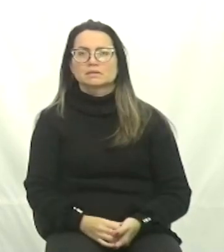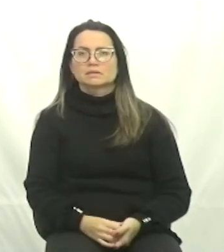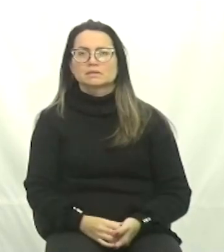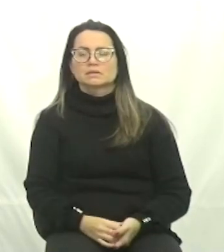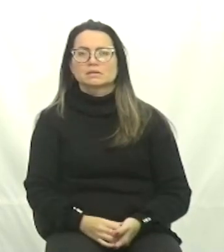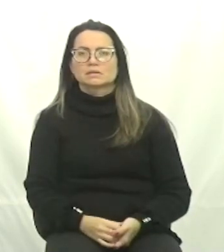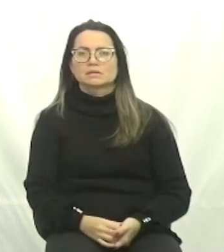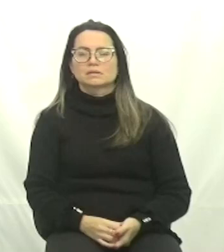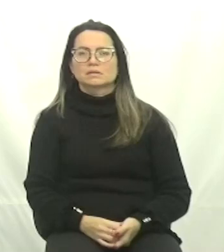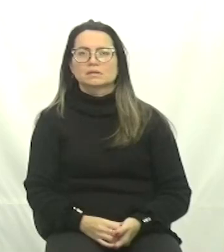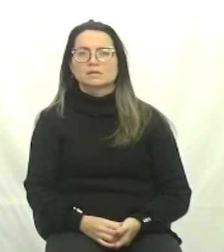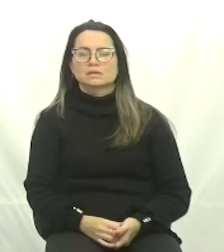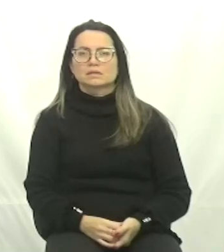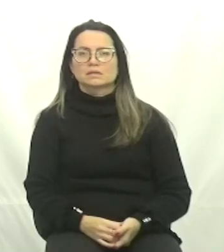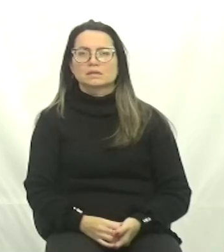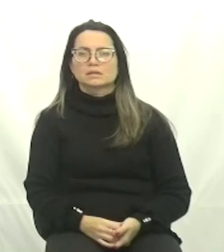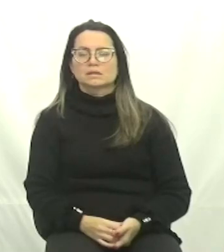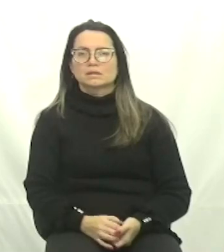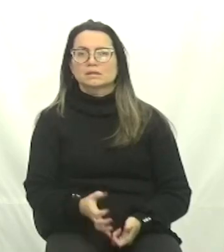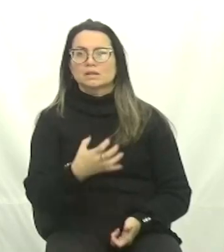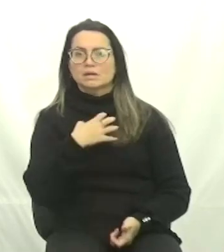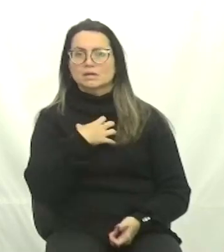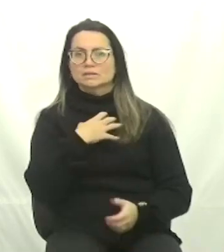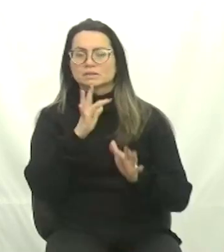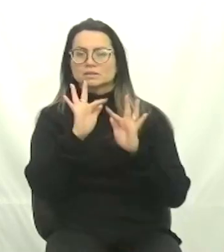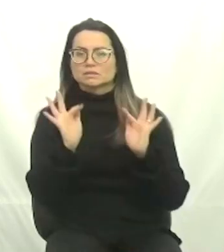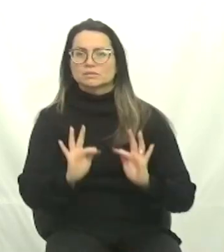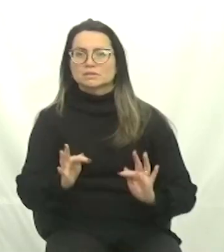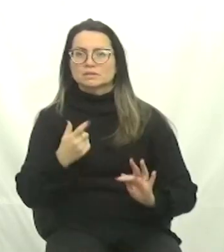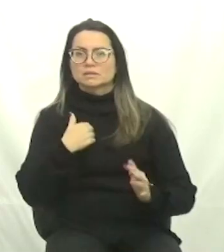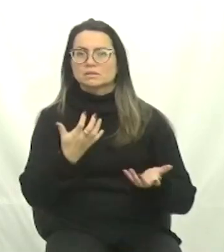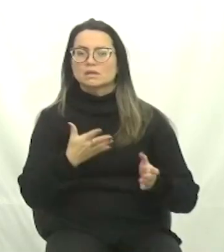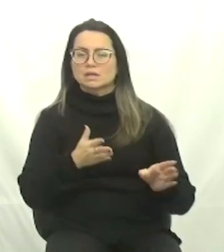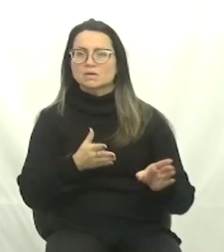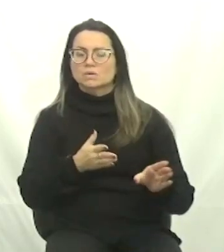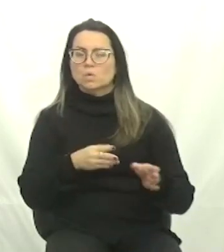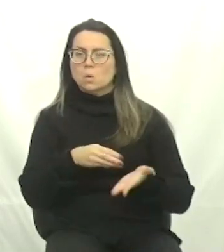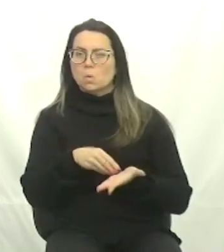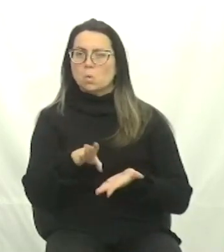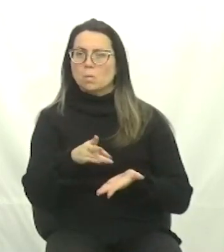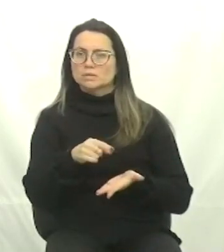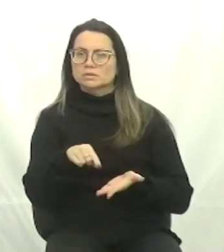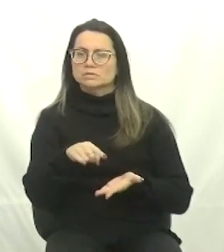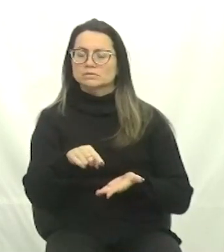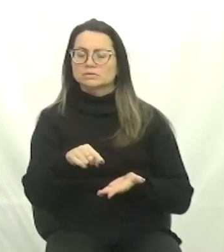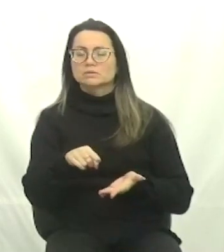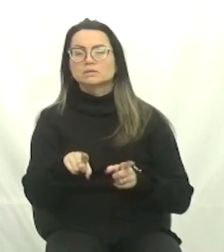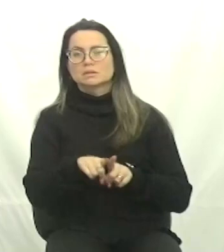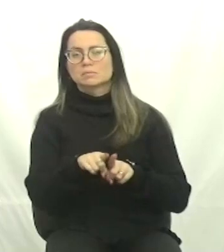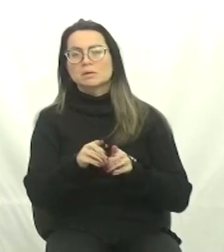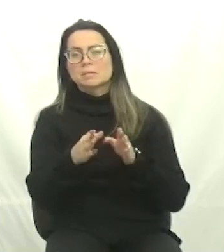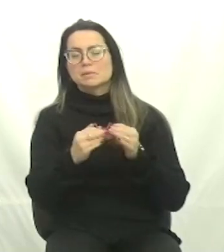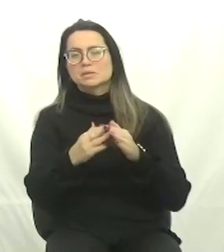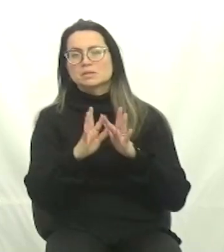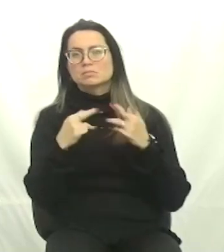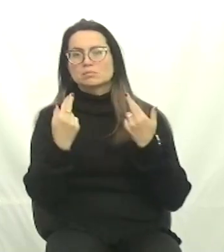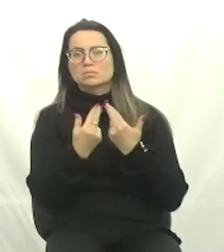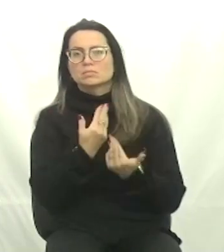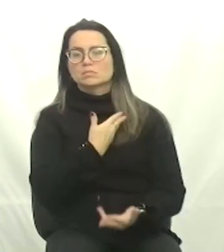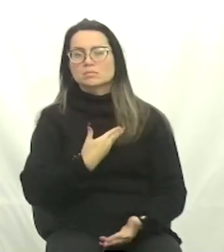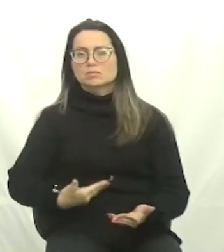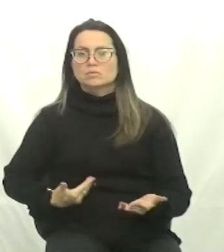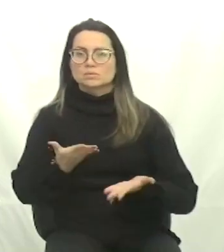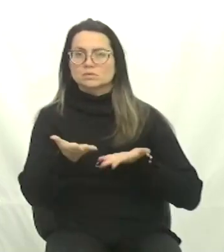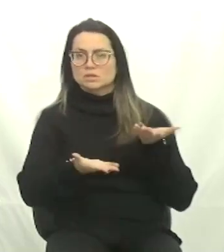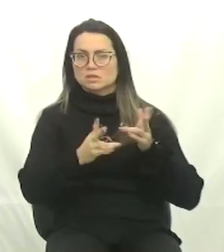Então, eu me sinto feliz e gostaria de compartilhar com vocês. Aliás, estamos solicitando também uma audiência pública do qual trataremos esse